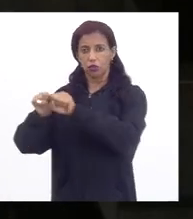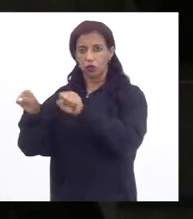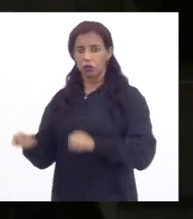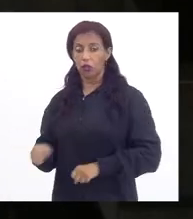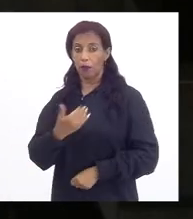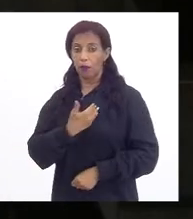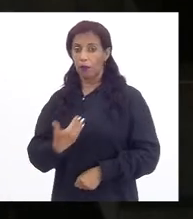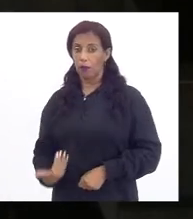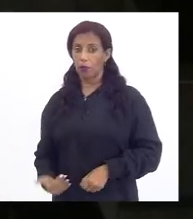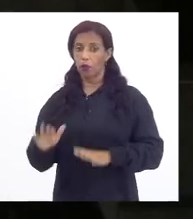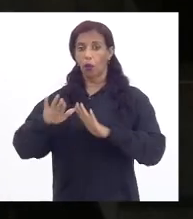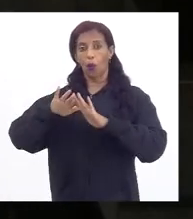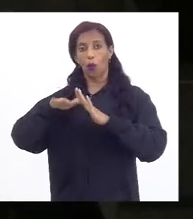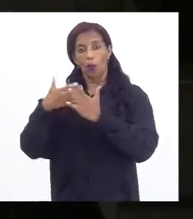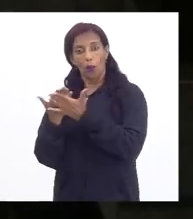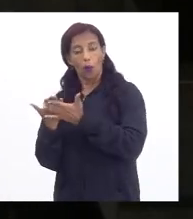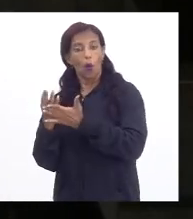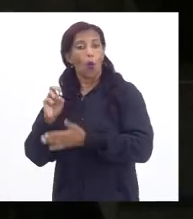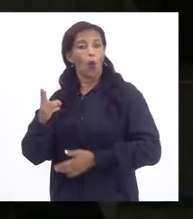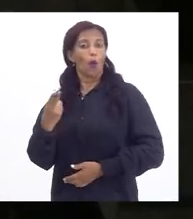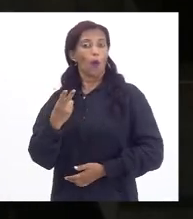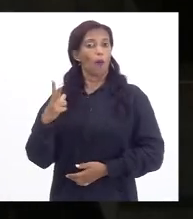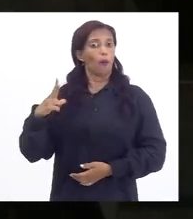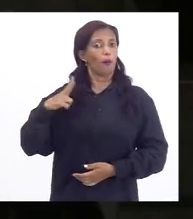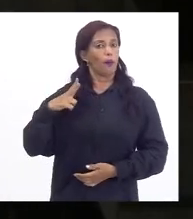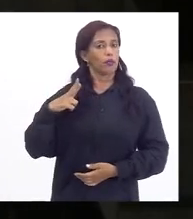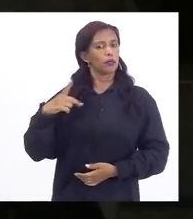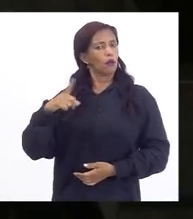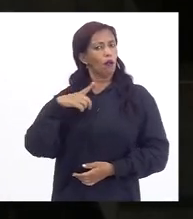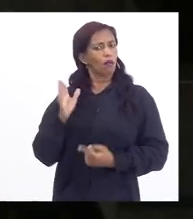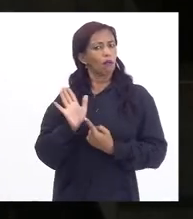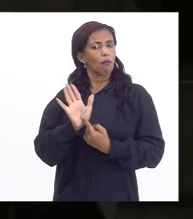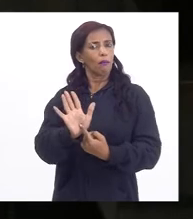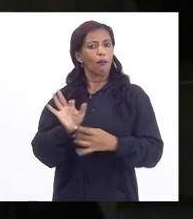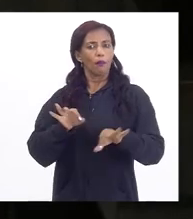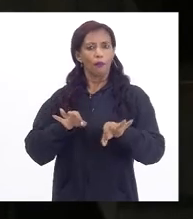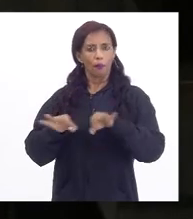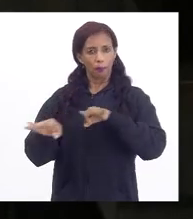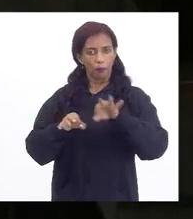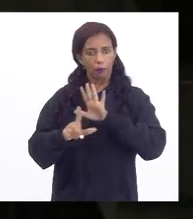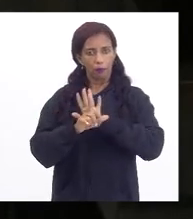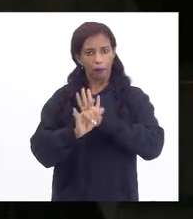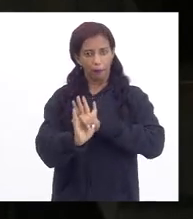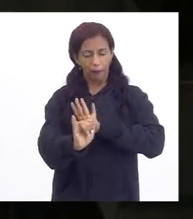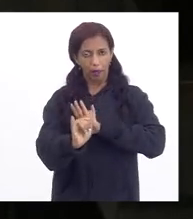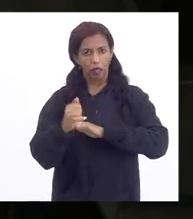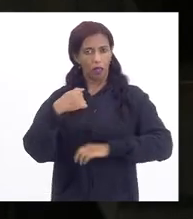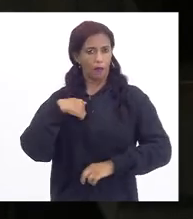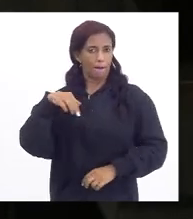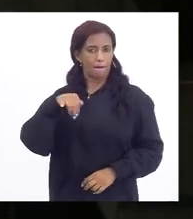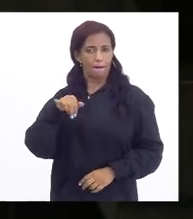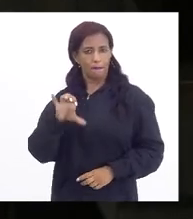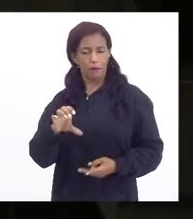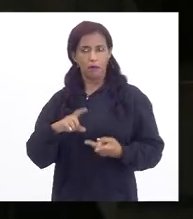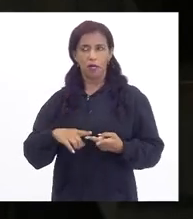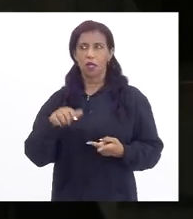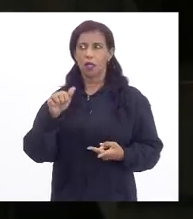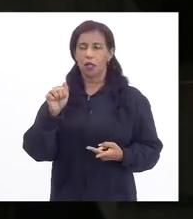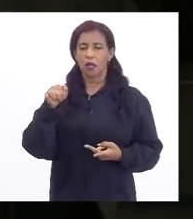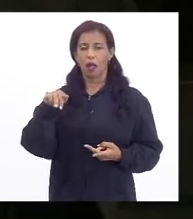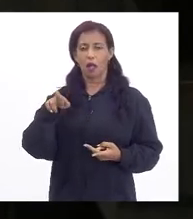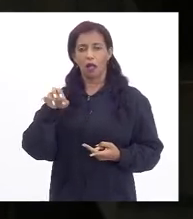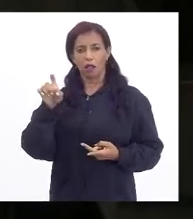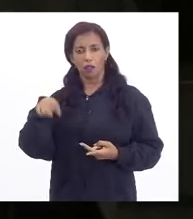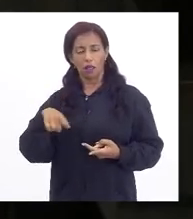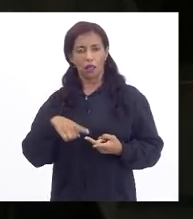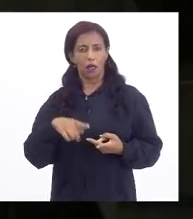públicos, seja às escolas particulares. Então, nós apresentamos um projeto de lei, eu, Mink, André e o Flávio, para